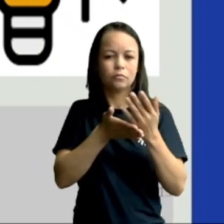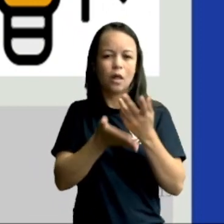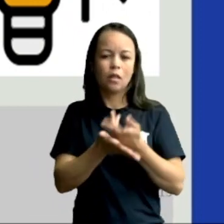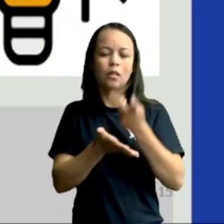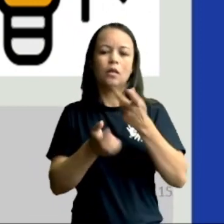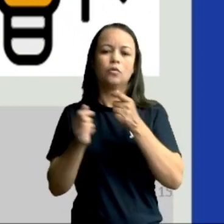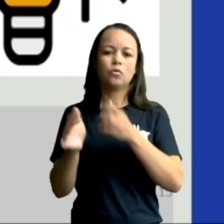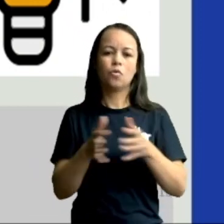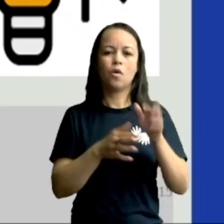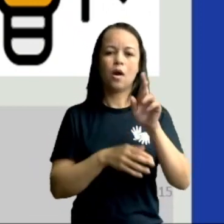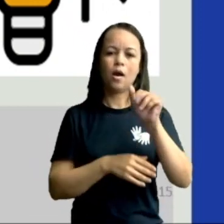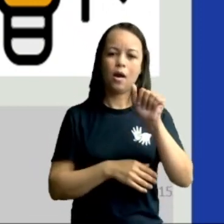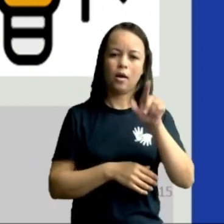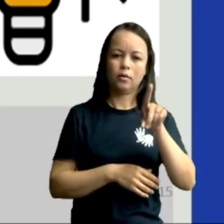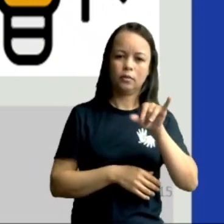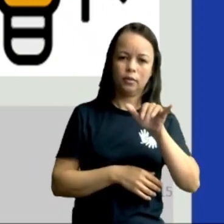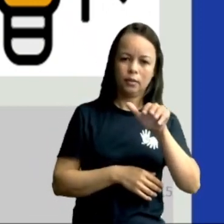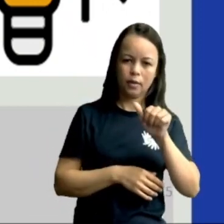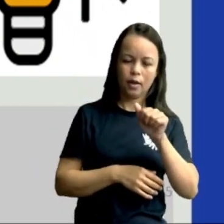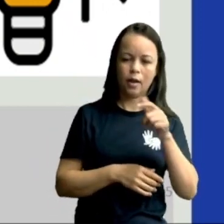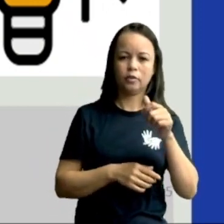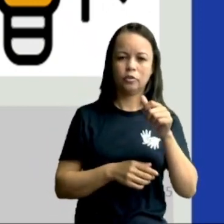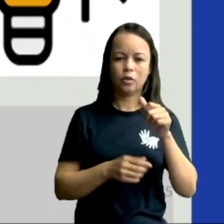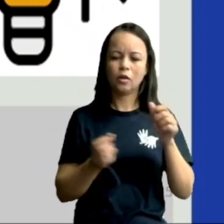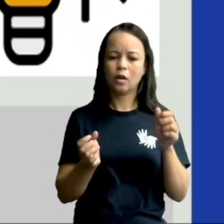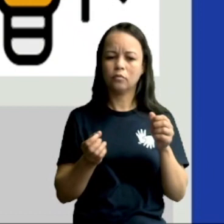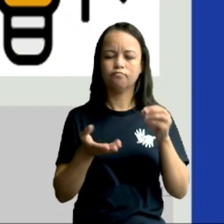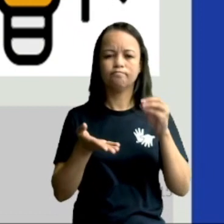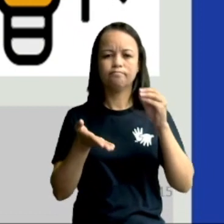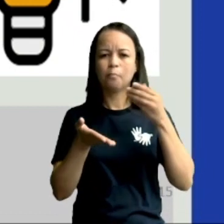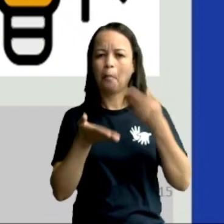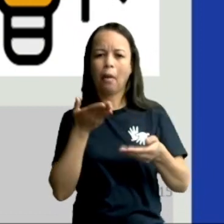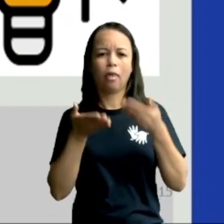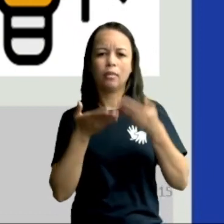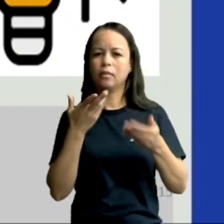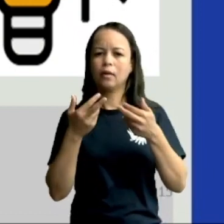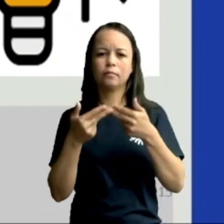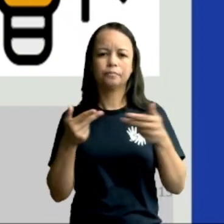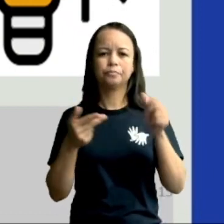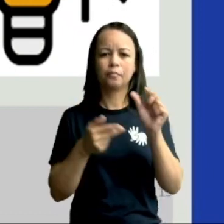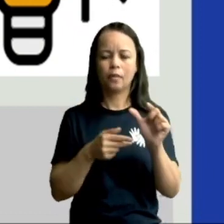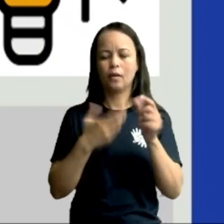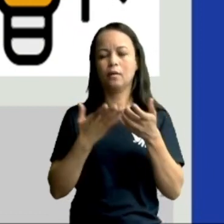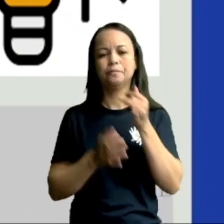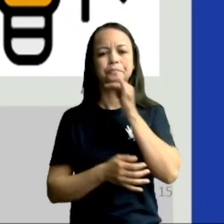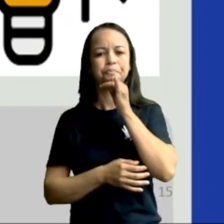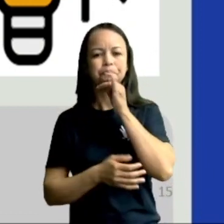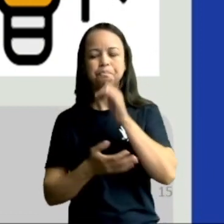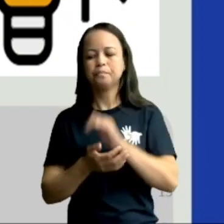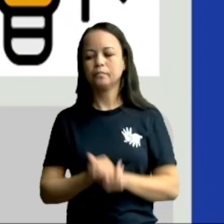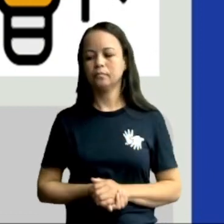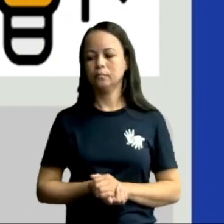ao se unirem, sofre alterações, né? Vemos aqui um exemplo: